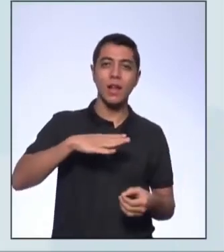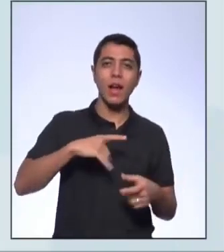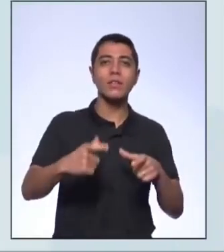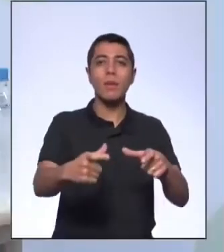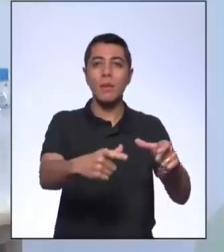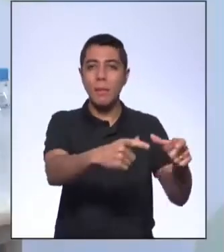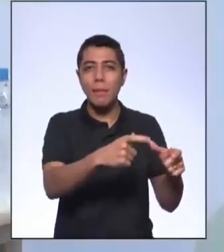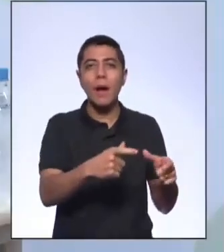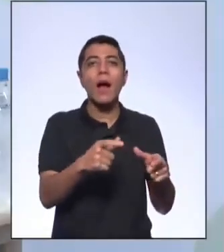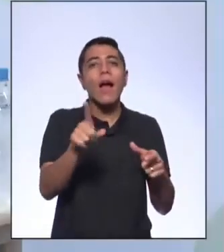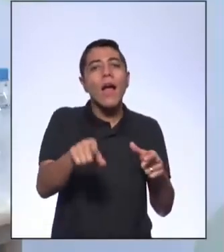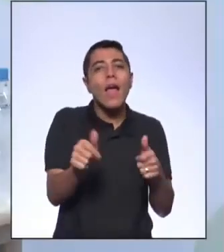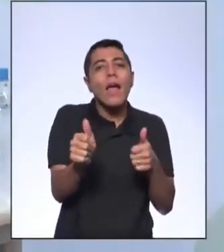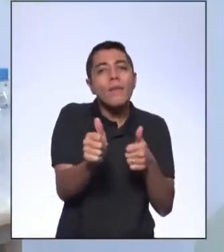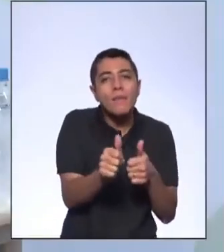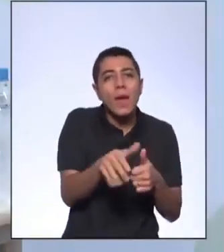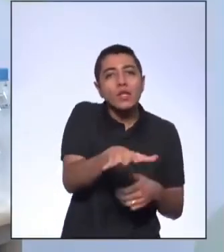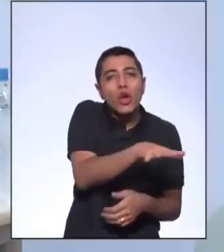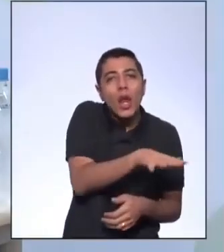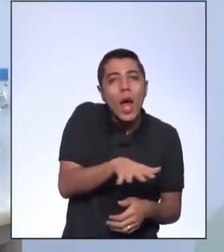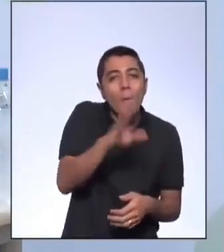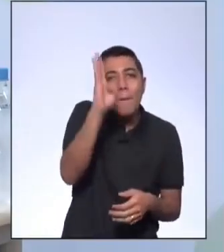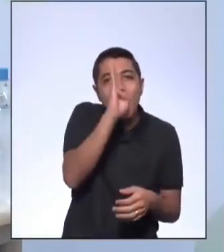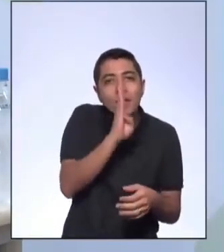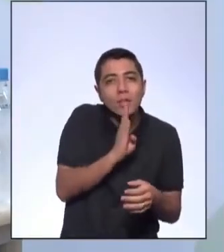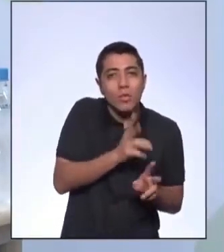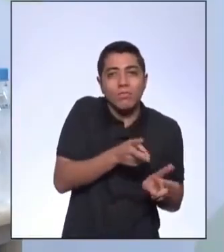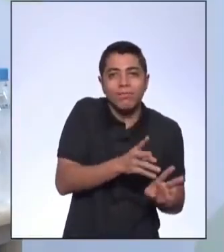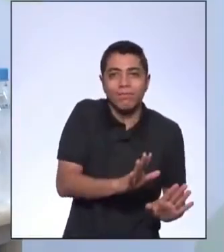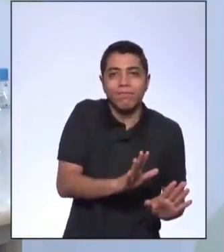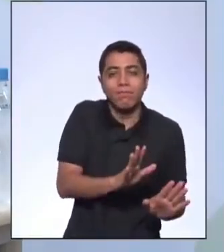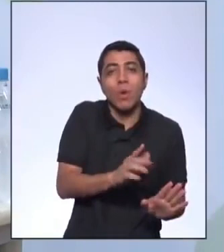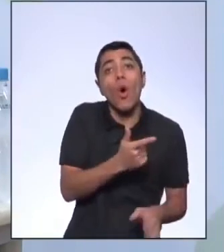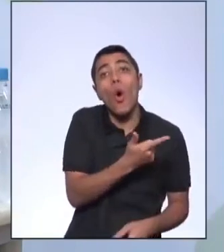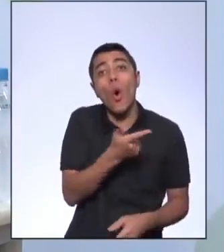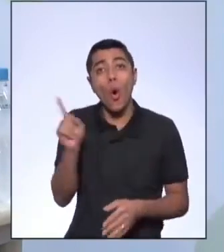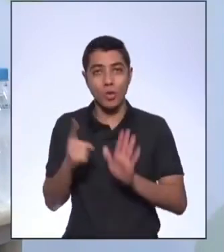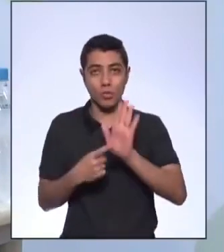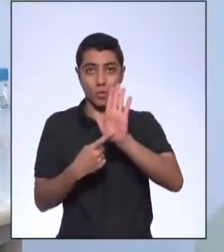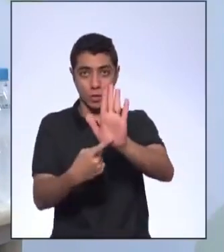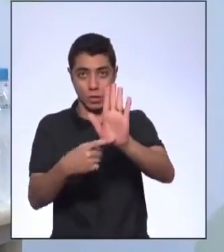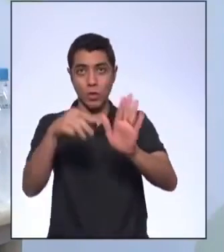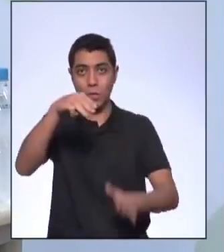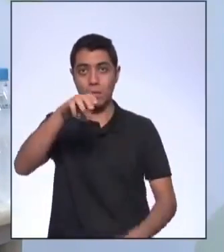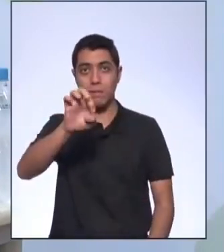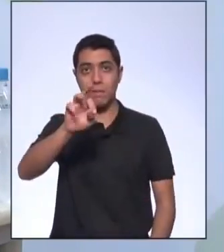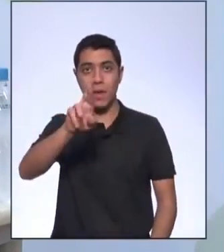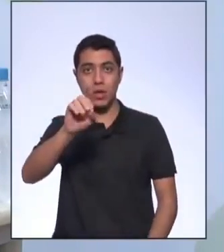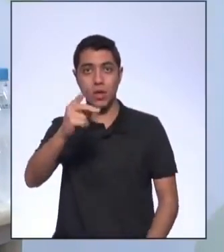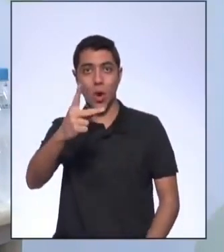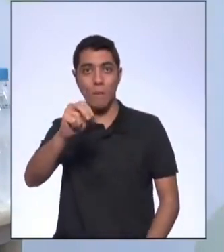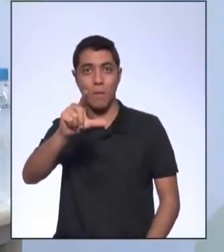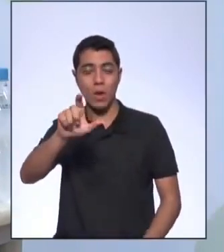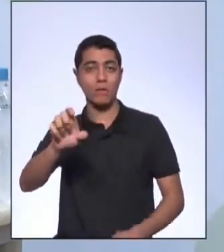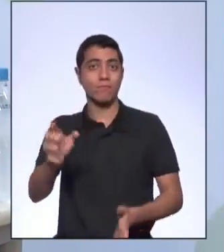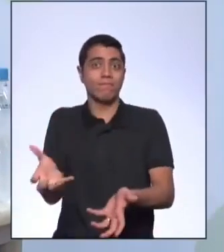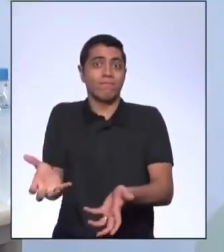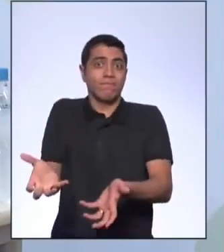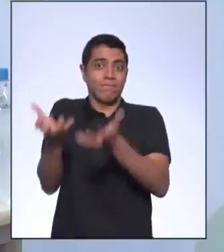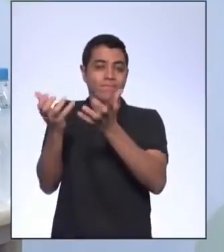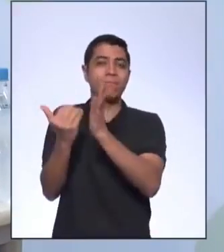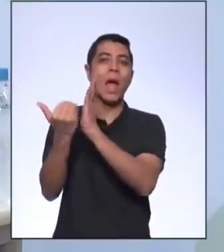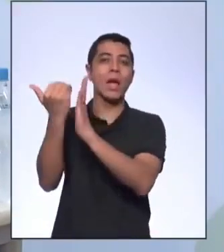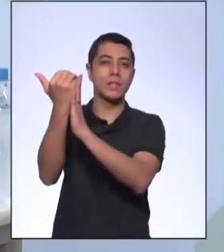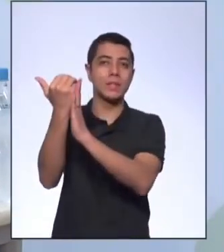mais aqui no Brasil na Diferentemente das outras metrópoles que a gente mesmo tendo um nível menor como